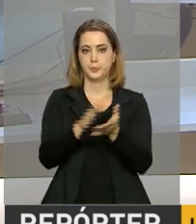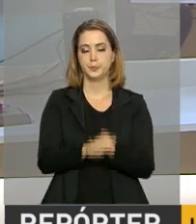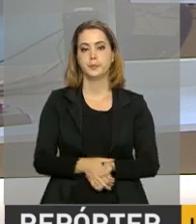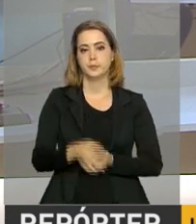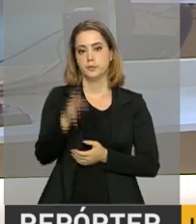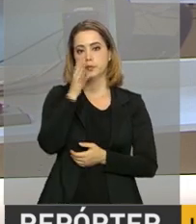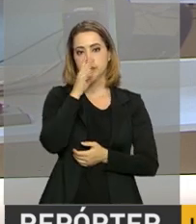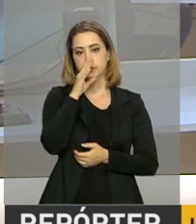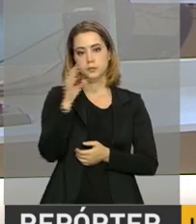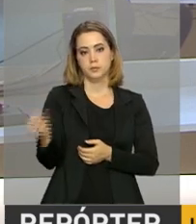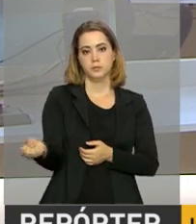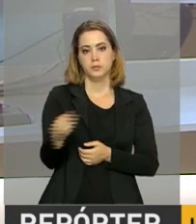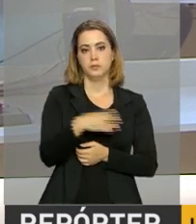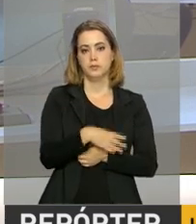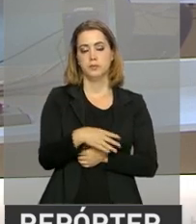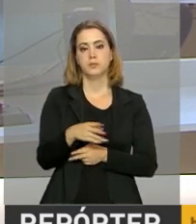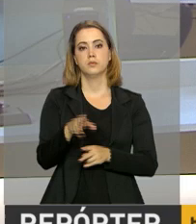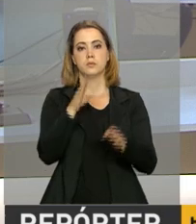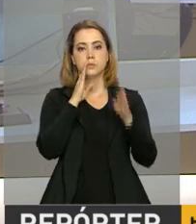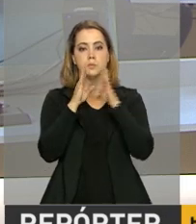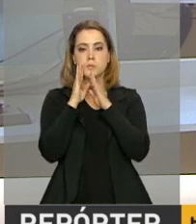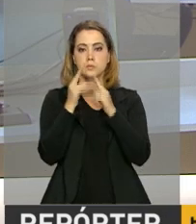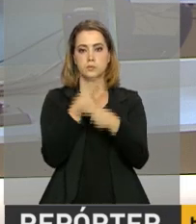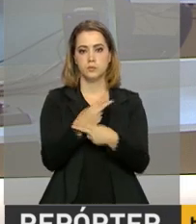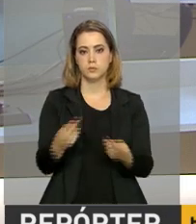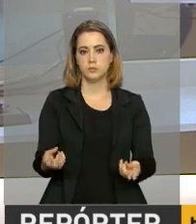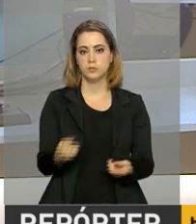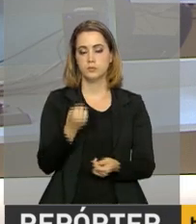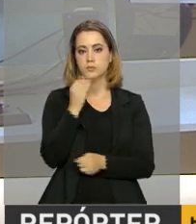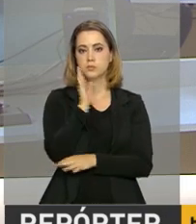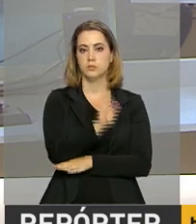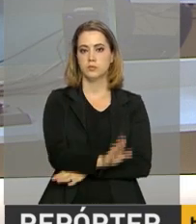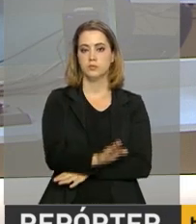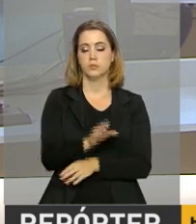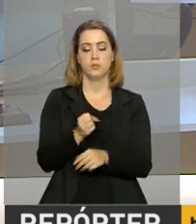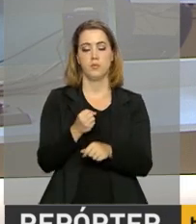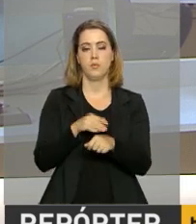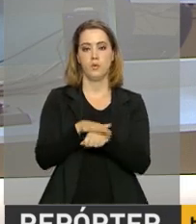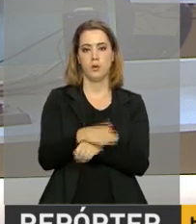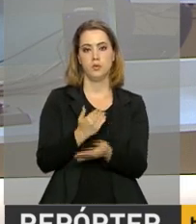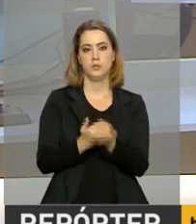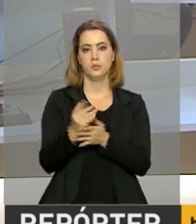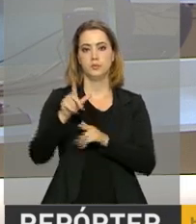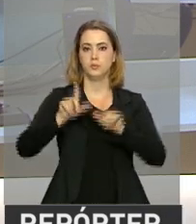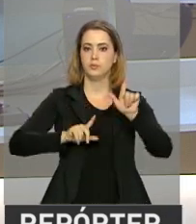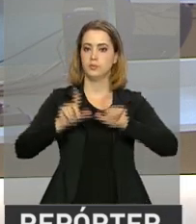edição. Acompanhe também as novidades pelas nossas redes sociais. Uma boa noite para você e